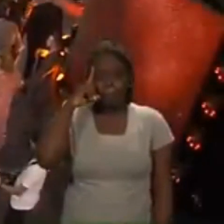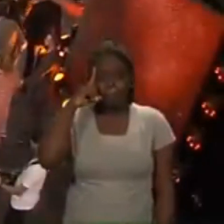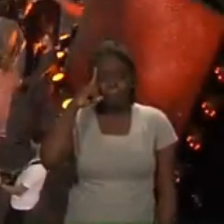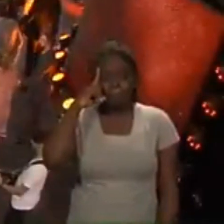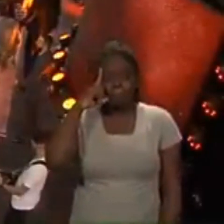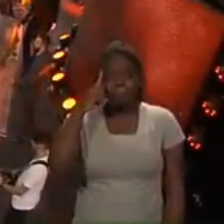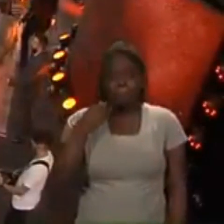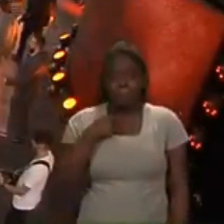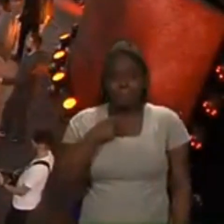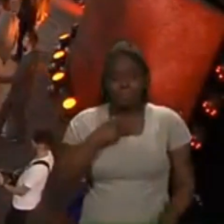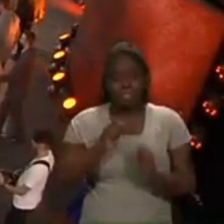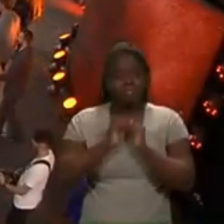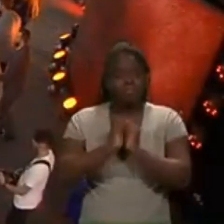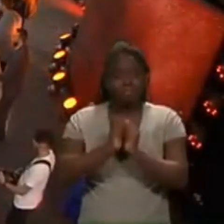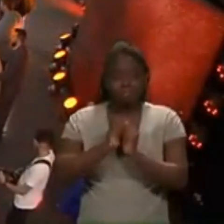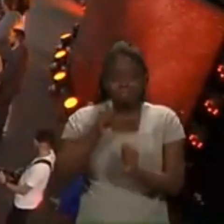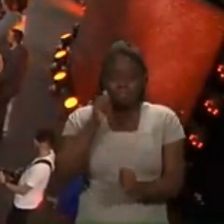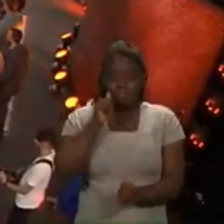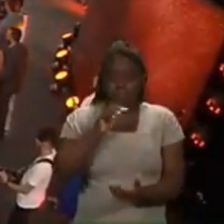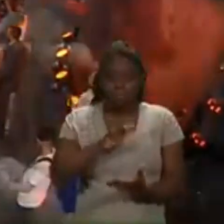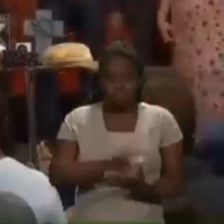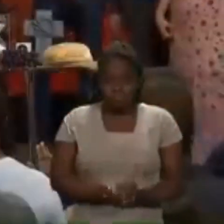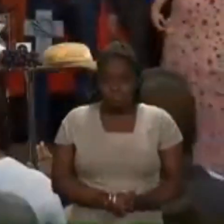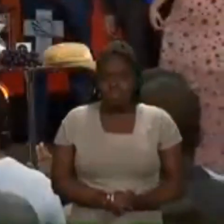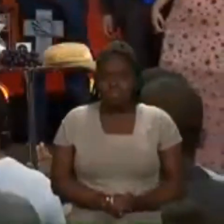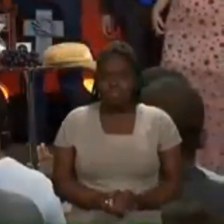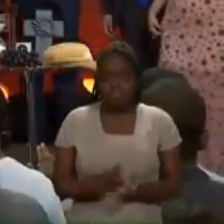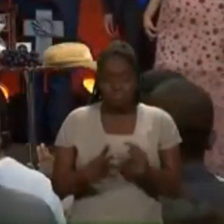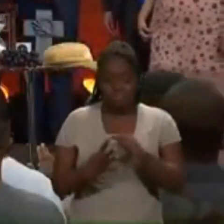eu, a minha esposa, meus 4 filhos,